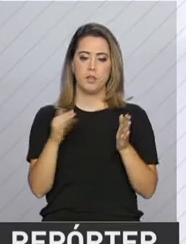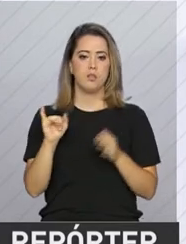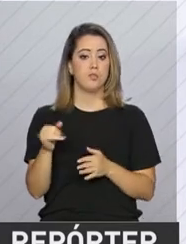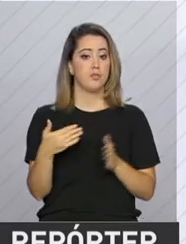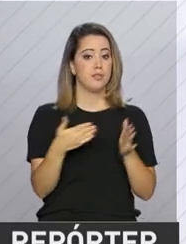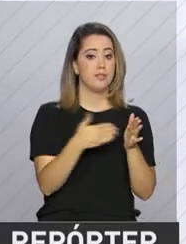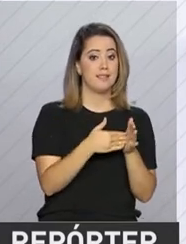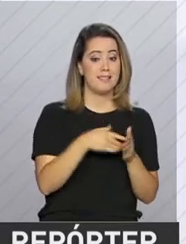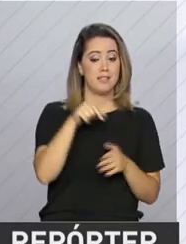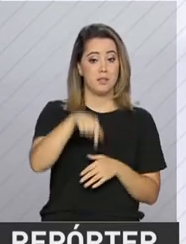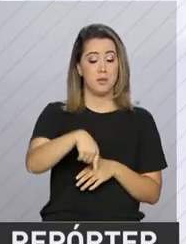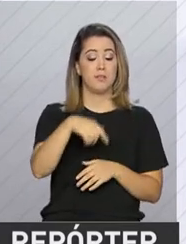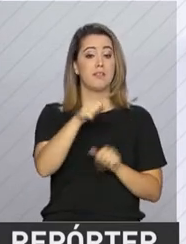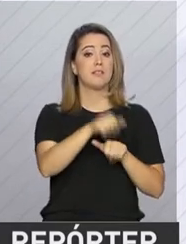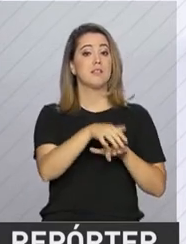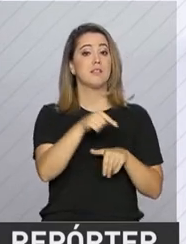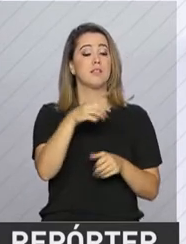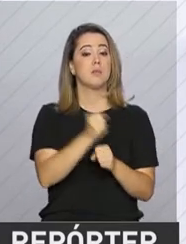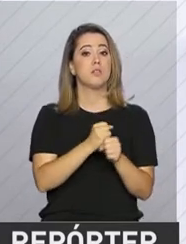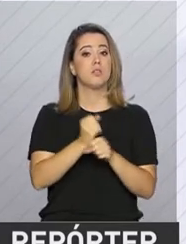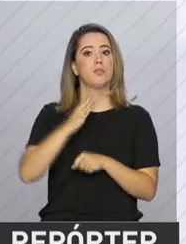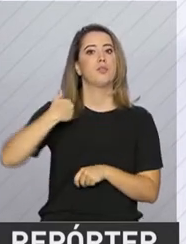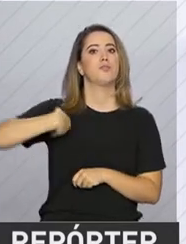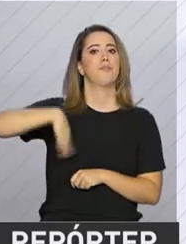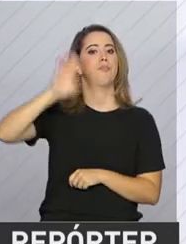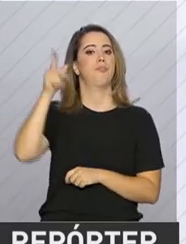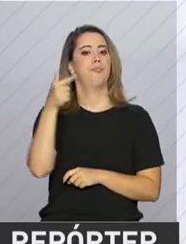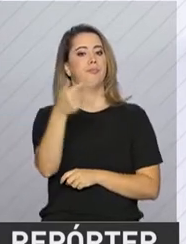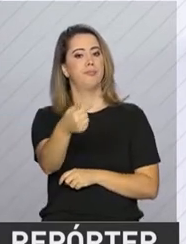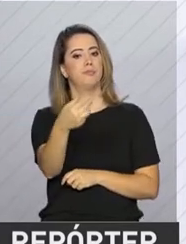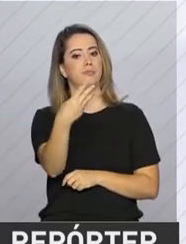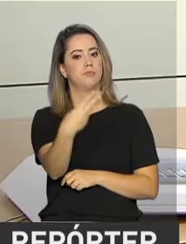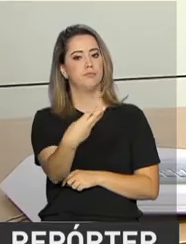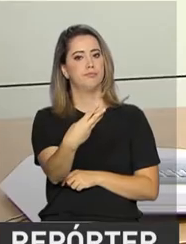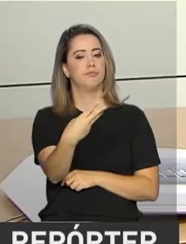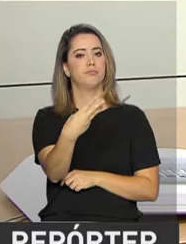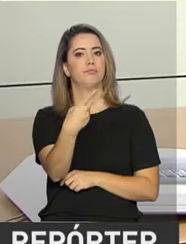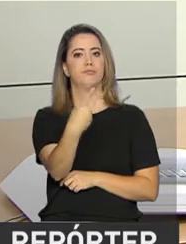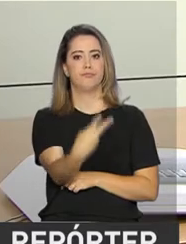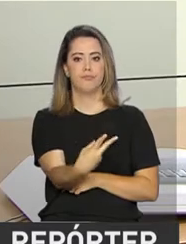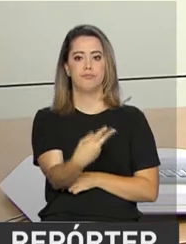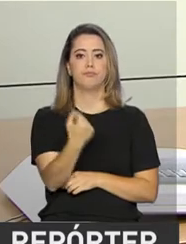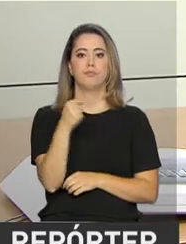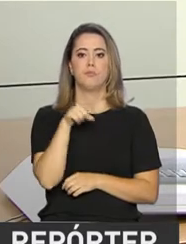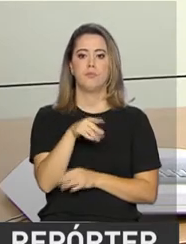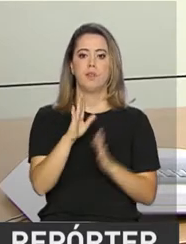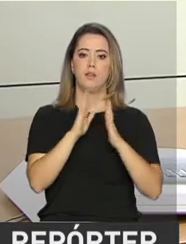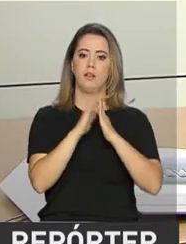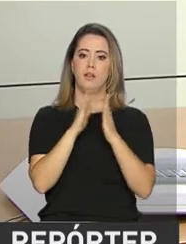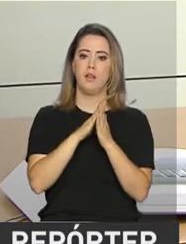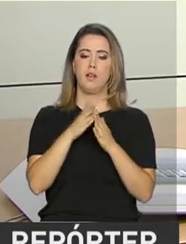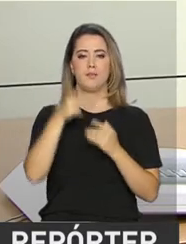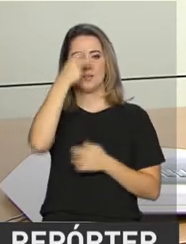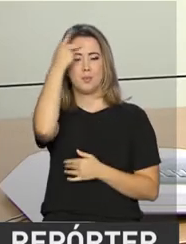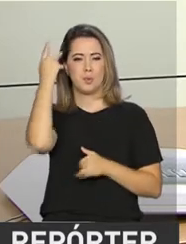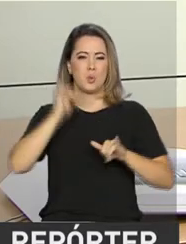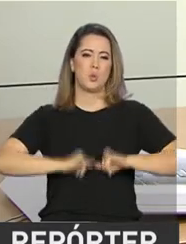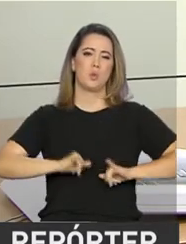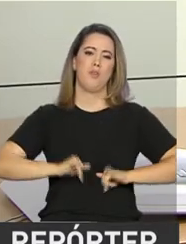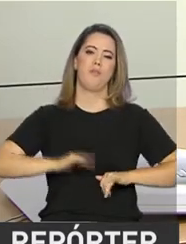até setembro deste ano esse número já ultrapassa os 700 em casa que as vítimas ficam mais